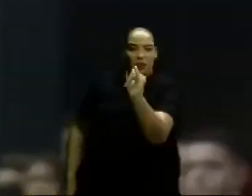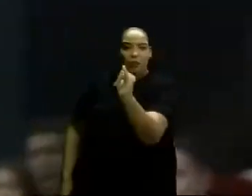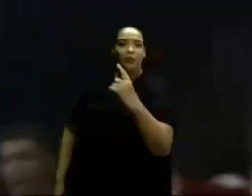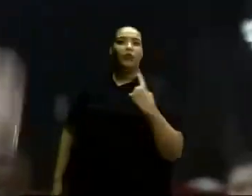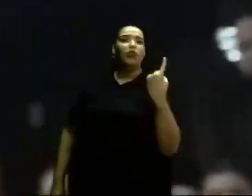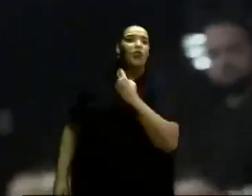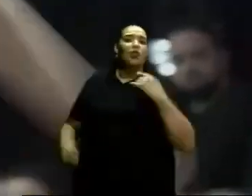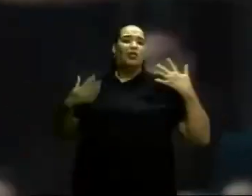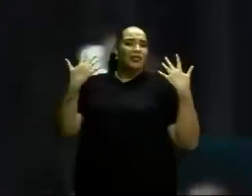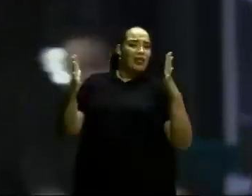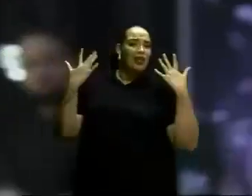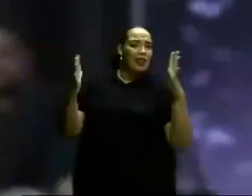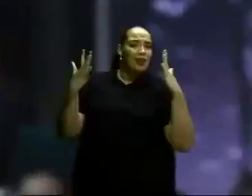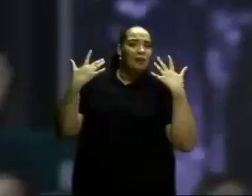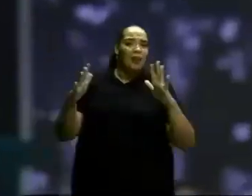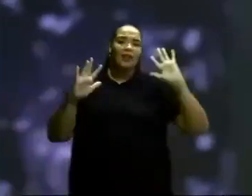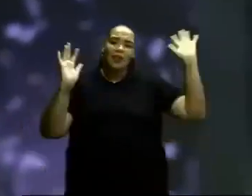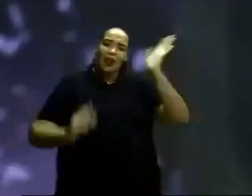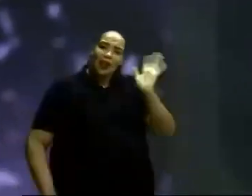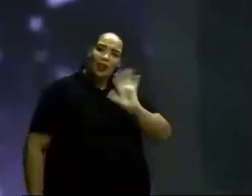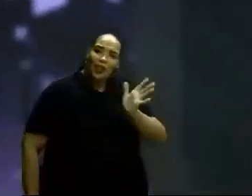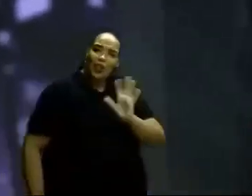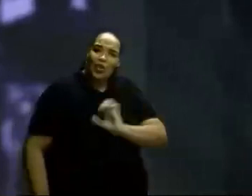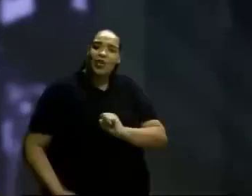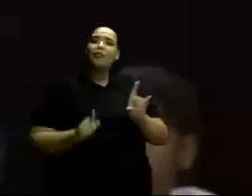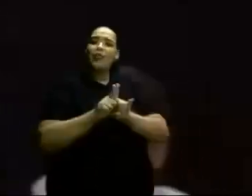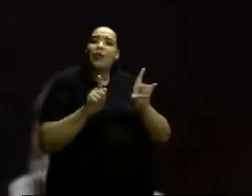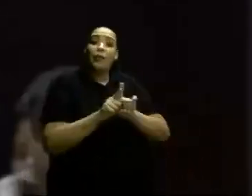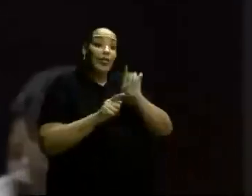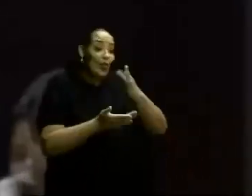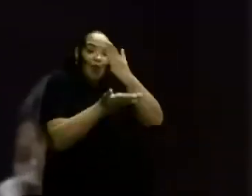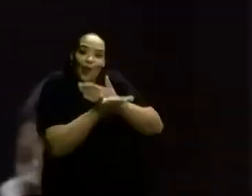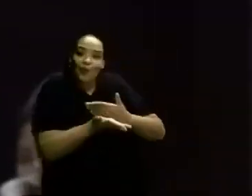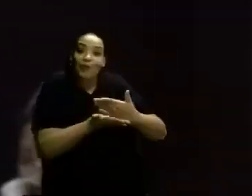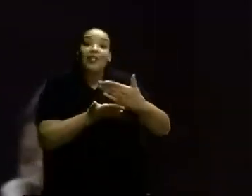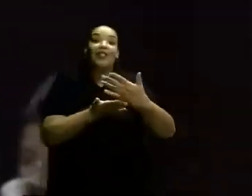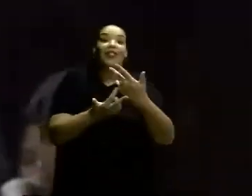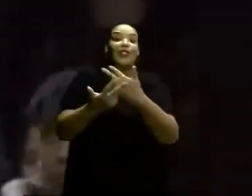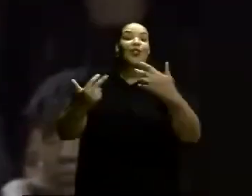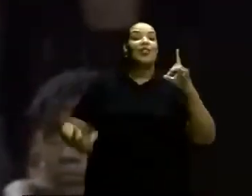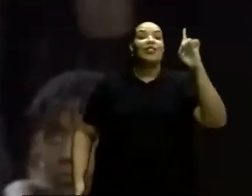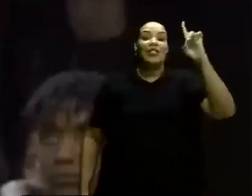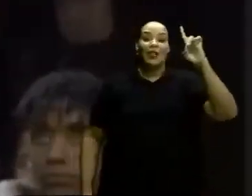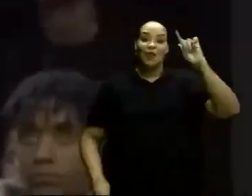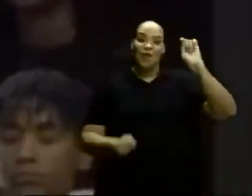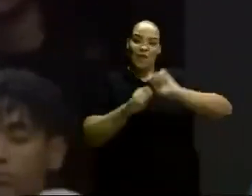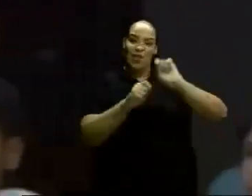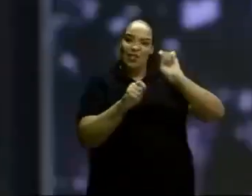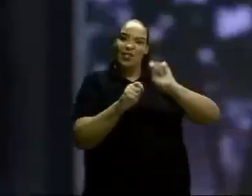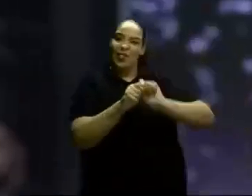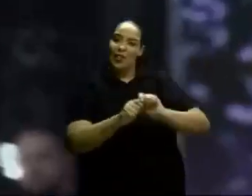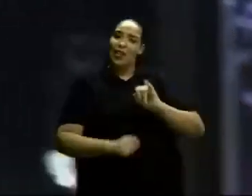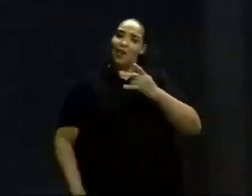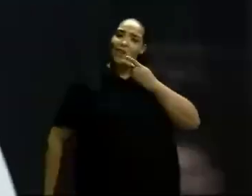estamos celebrando, estamos adorando, mas estamos apenas começando o que Deus vai estartar, e se